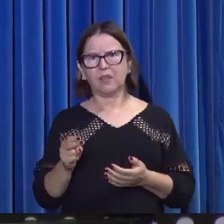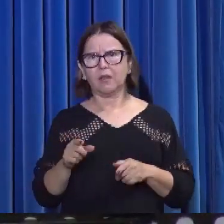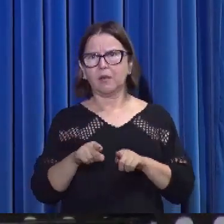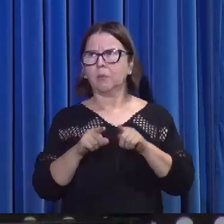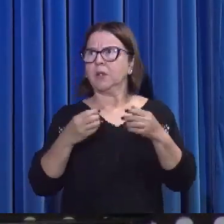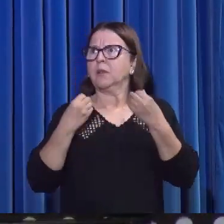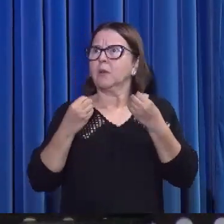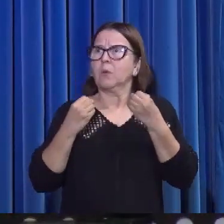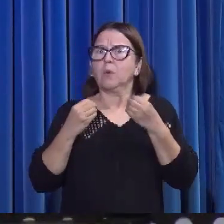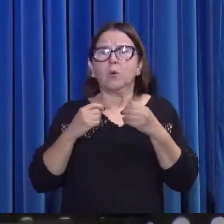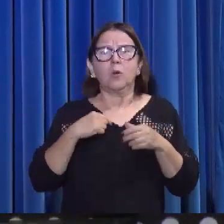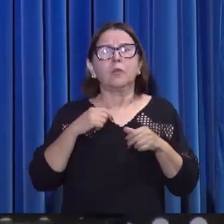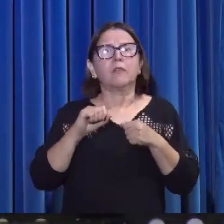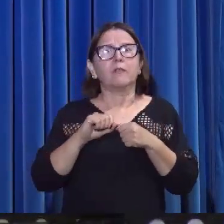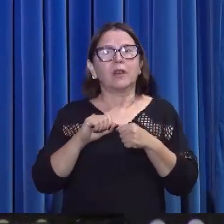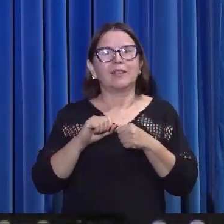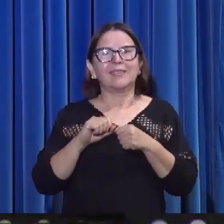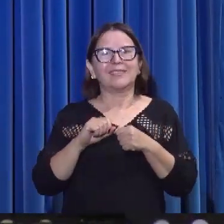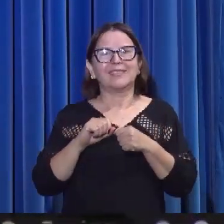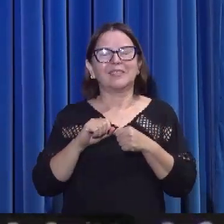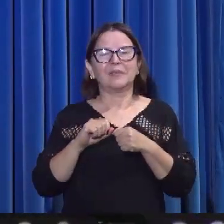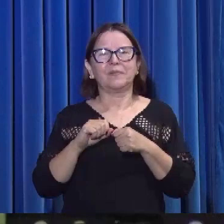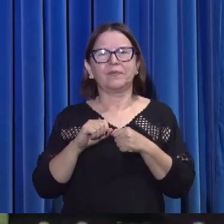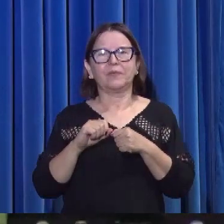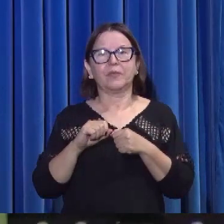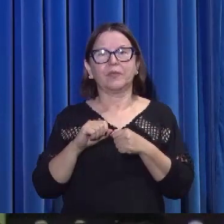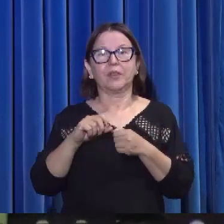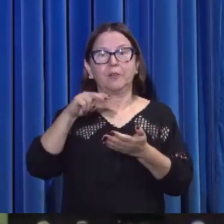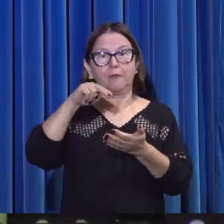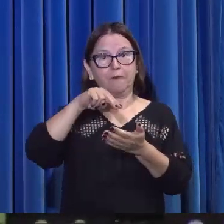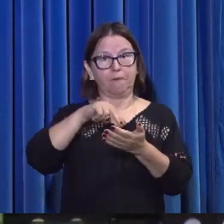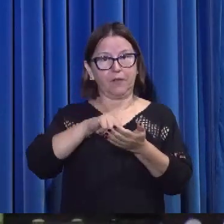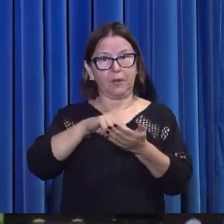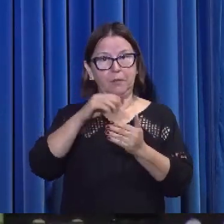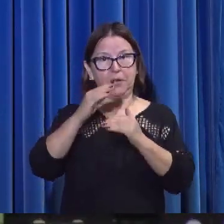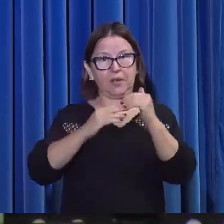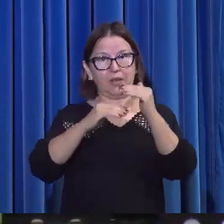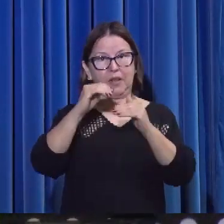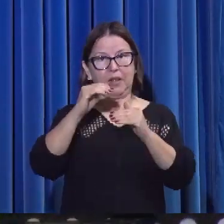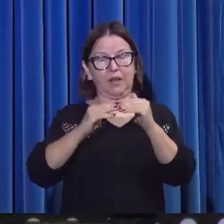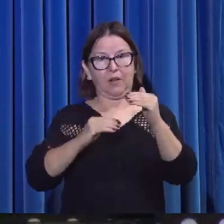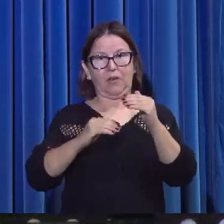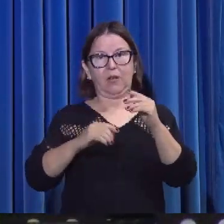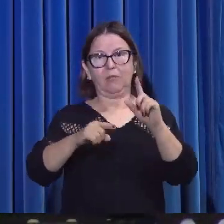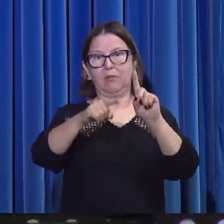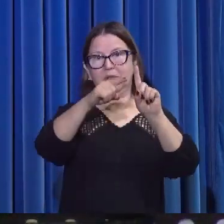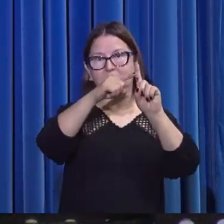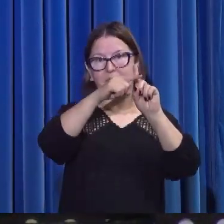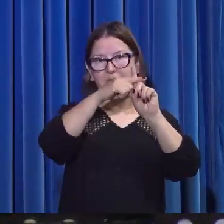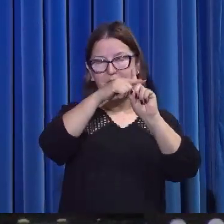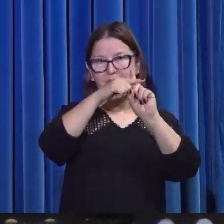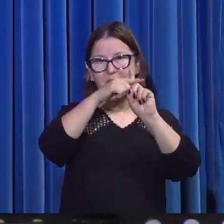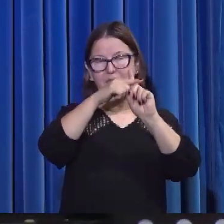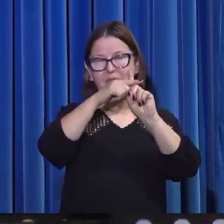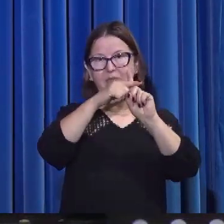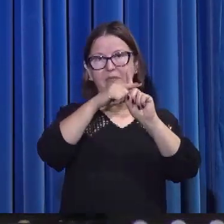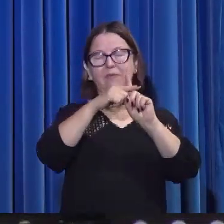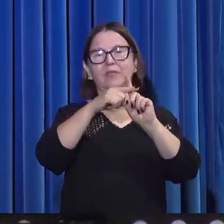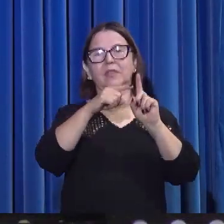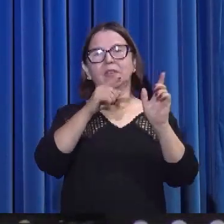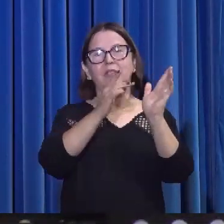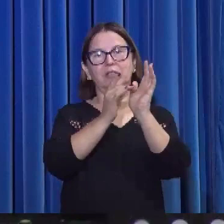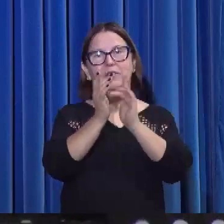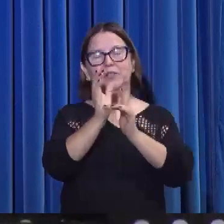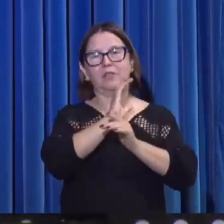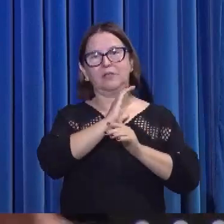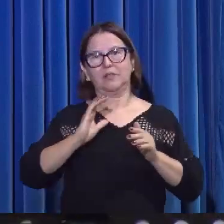isso? Olhando para a obra consumada de Cristo Jesus. Olhando para aquilo que Jesus disse,